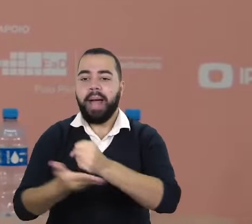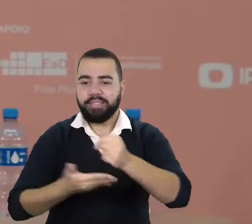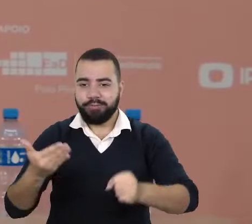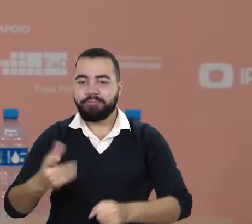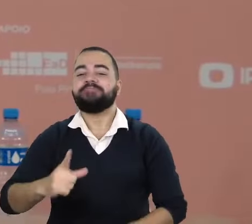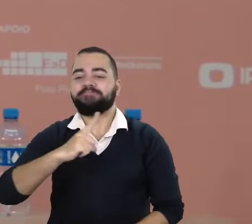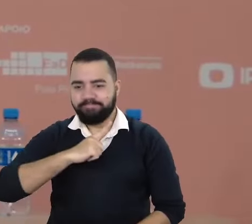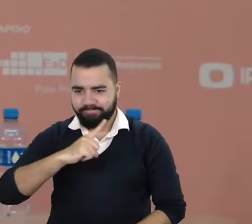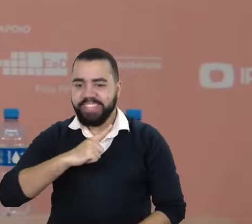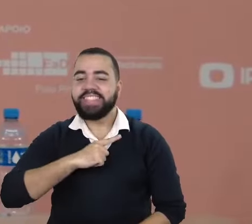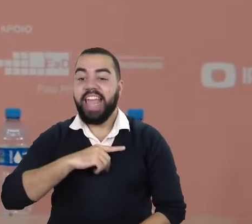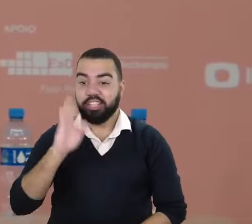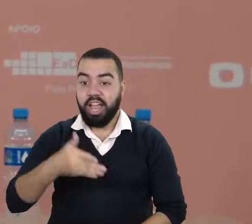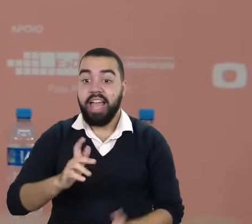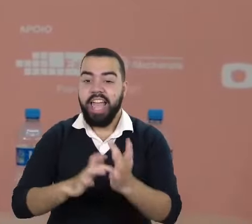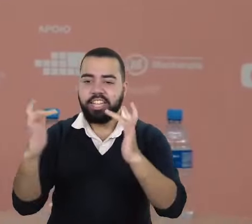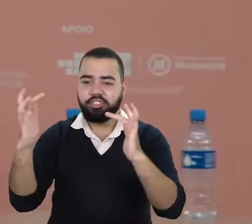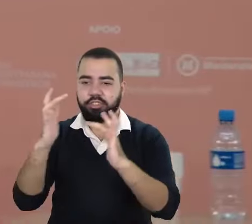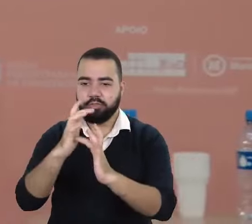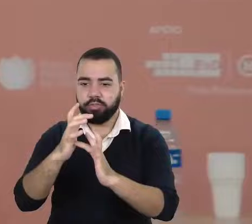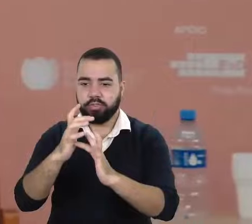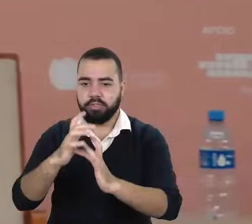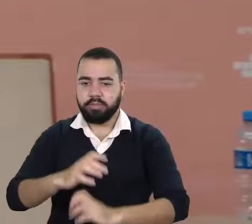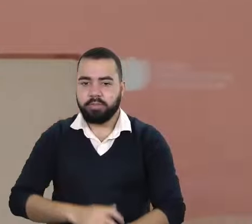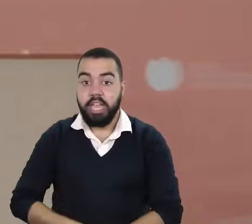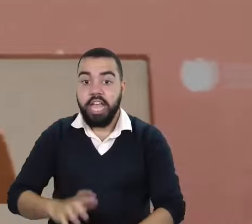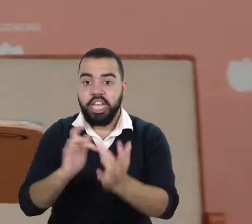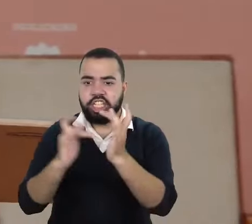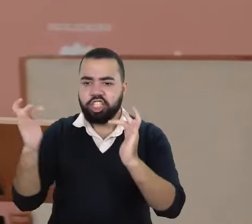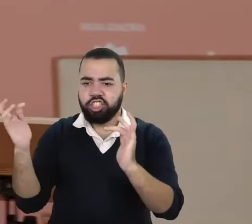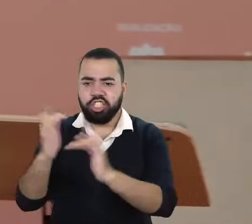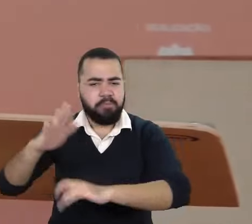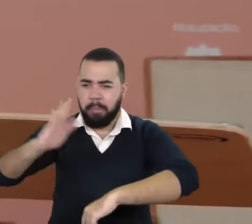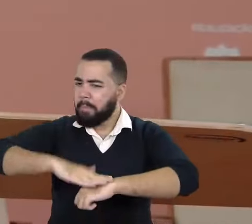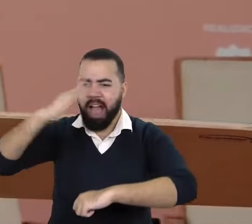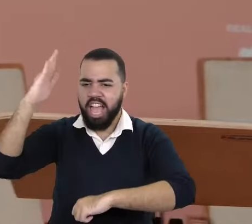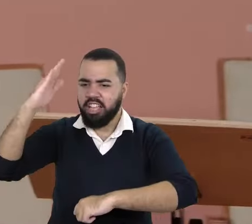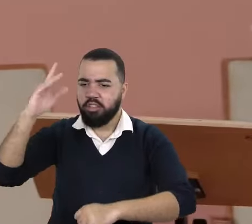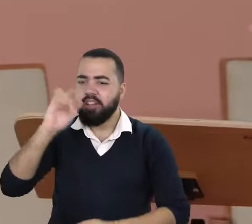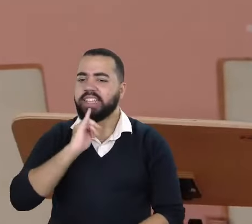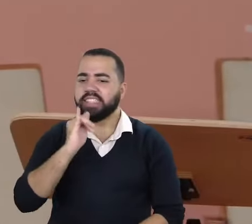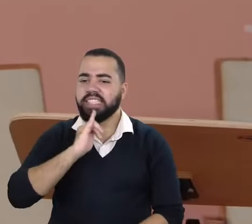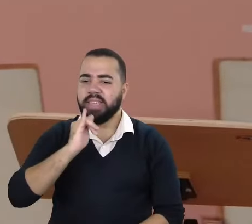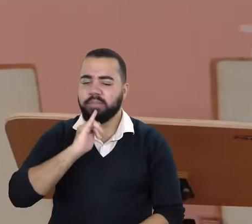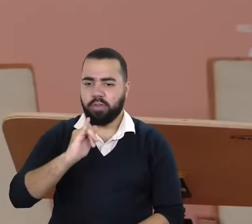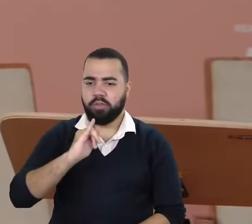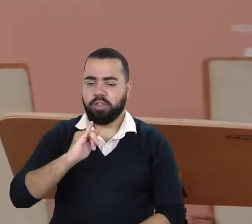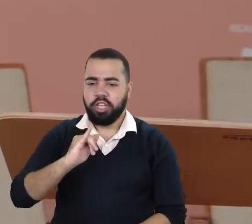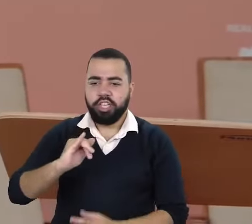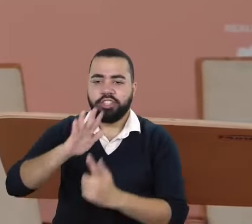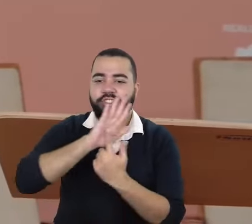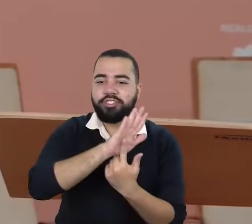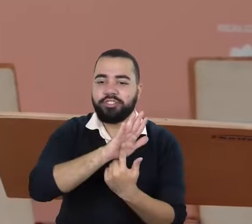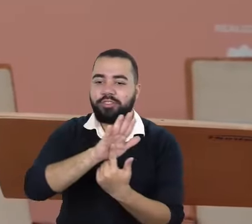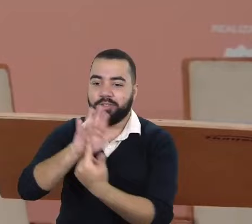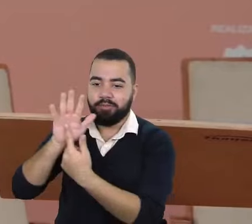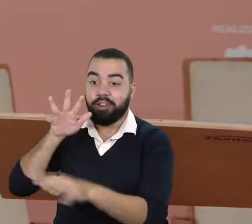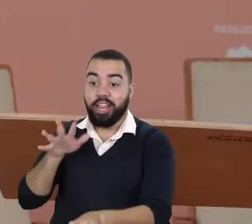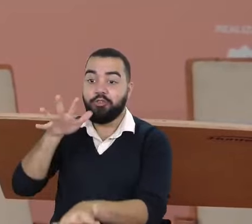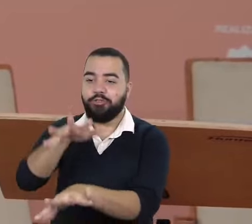já tem aqui dentro, que é Jesus Cristo. E ele foi o maior exemplo de inclusão da sociedade inteira até